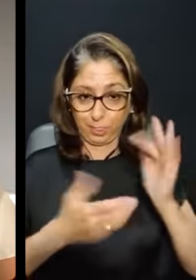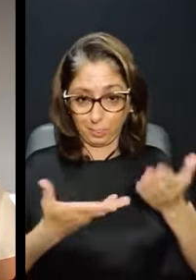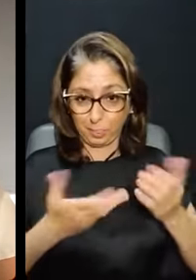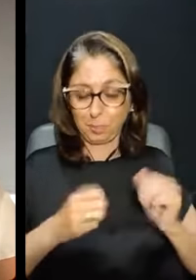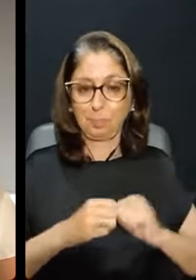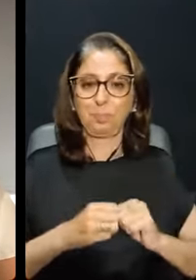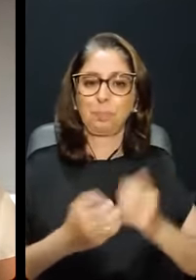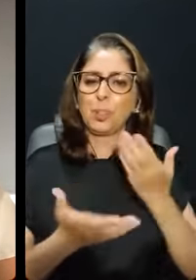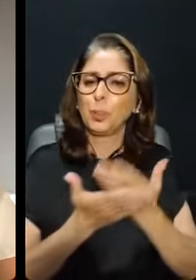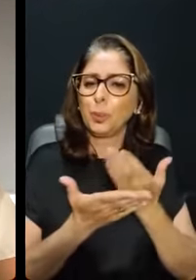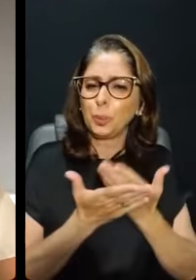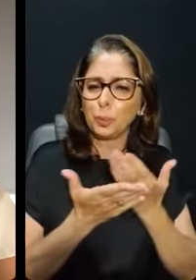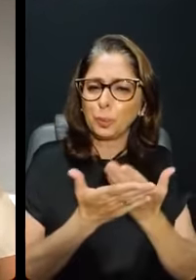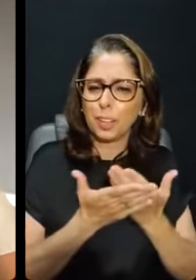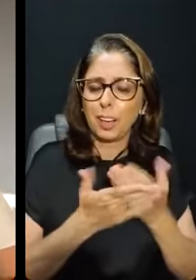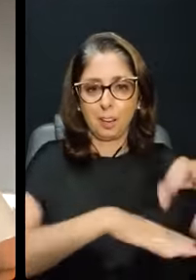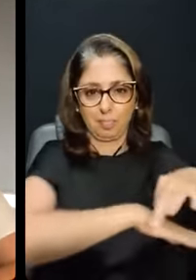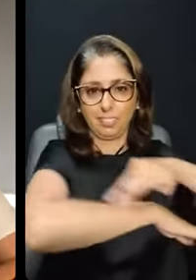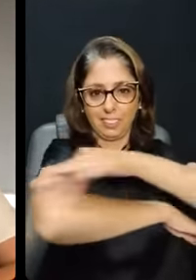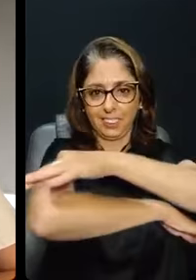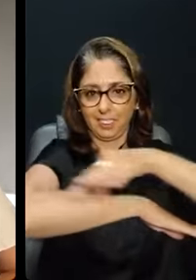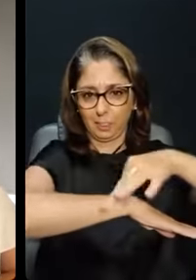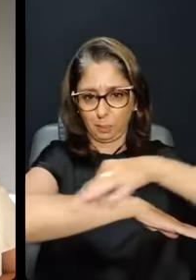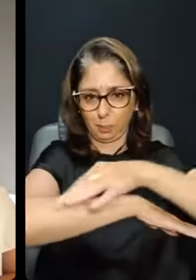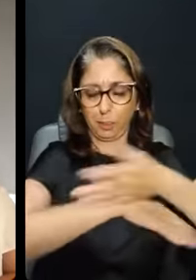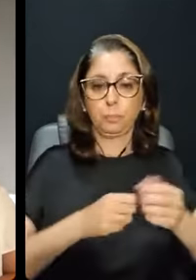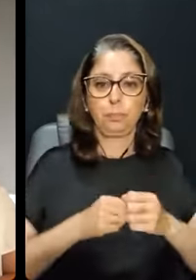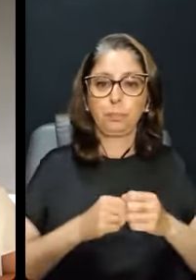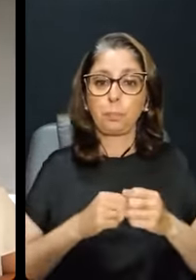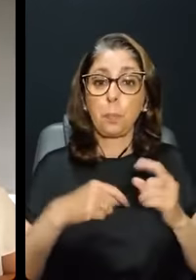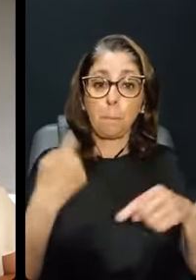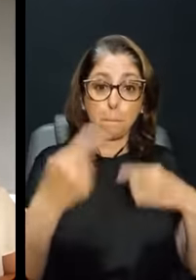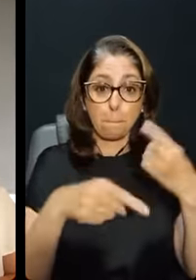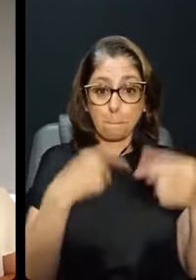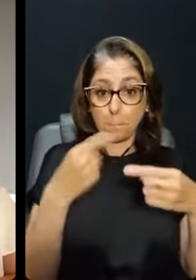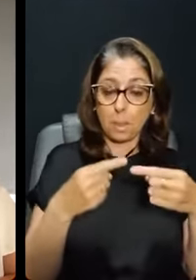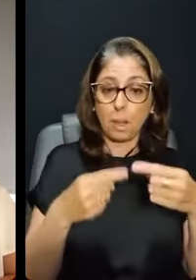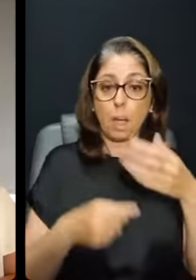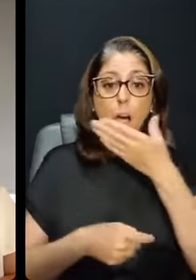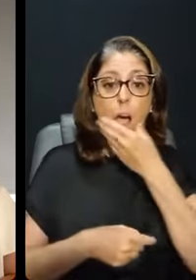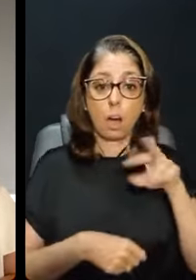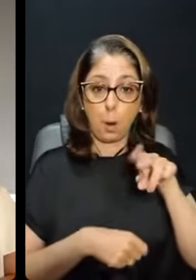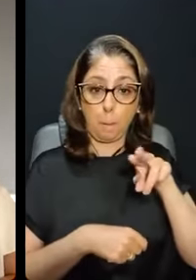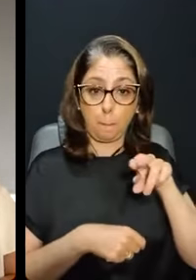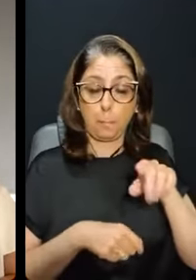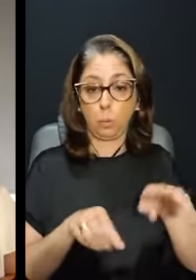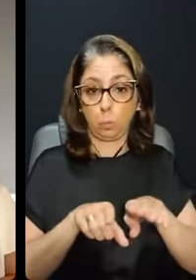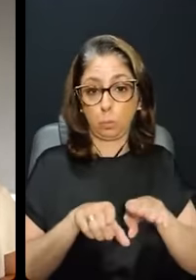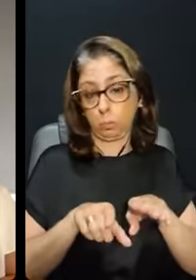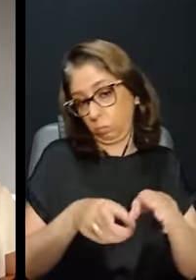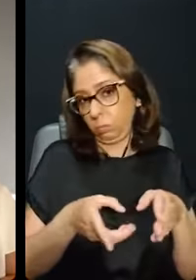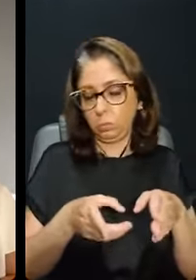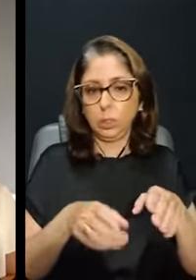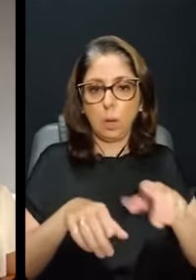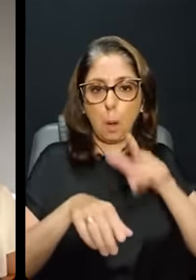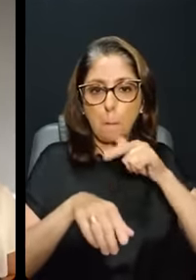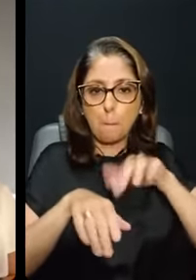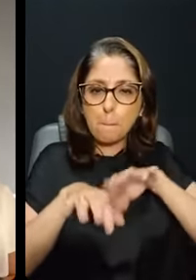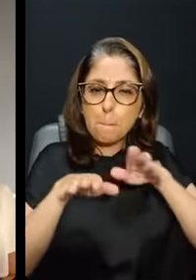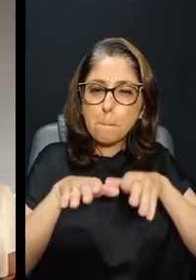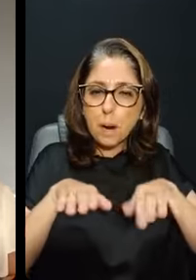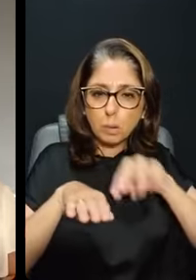Mas depois, realmente, que meu irmão ficou tetraplégico por um acidente de mergulho, isso começou a fazer muito